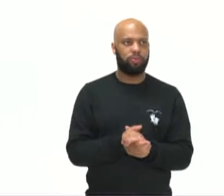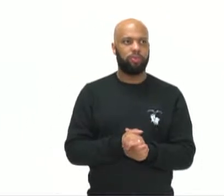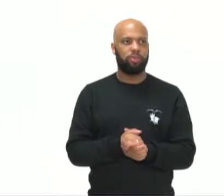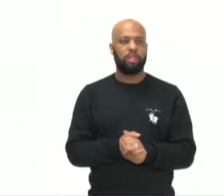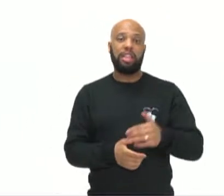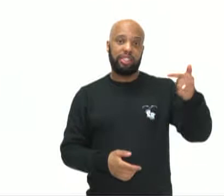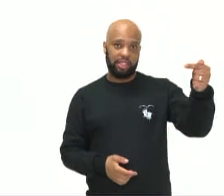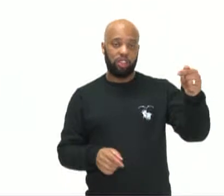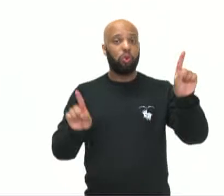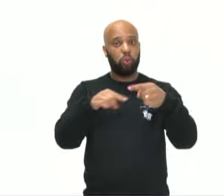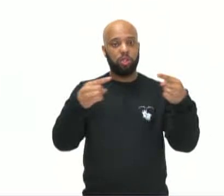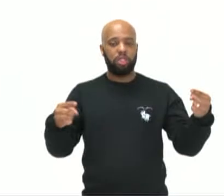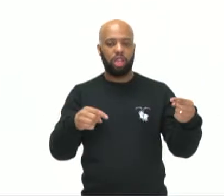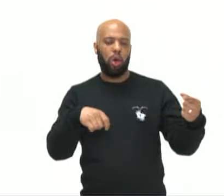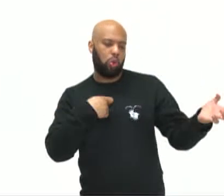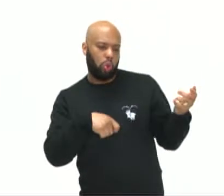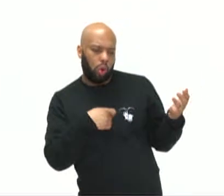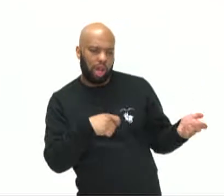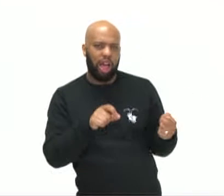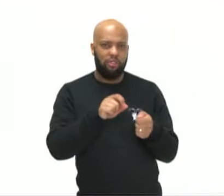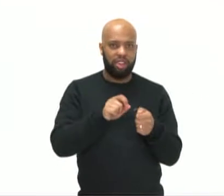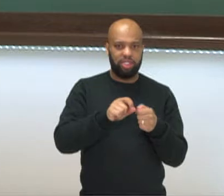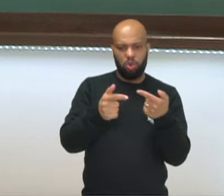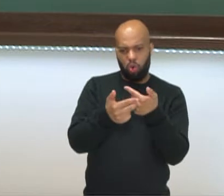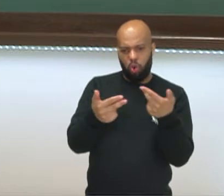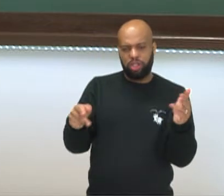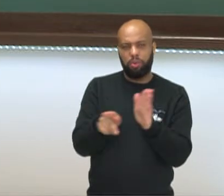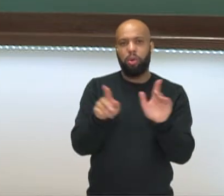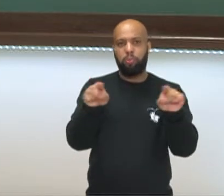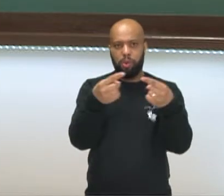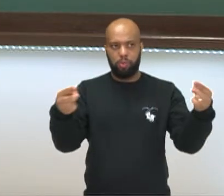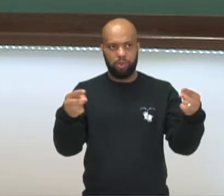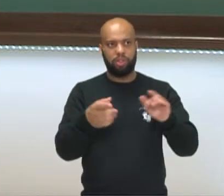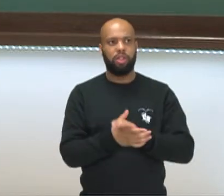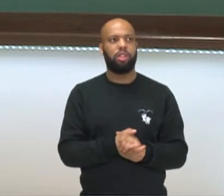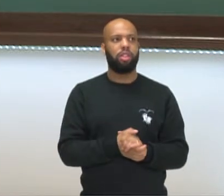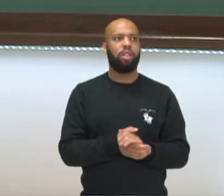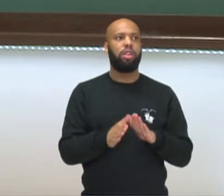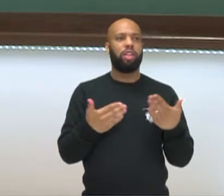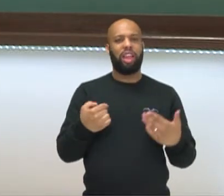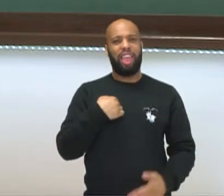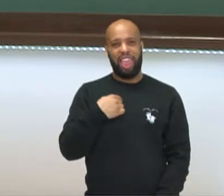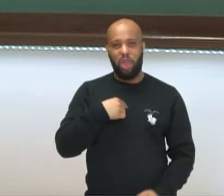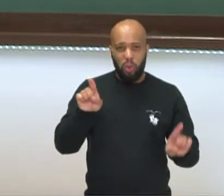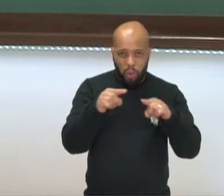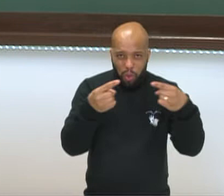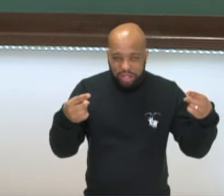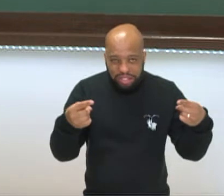para tocar, apreciar e compor padrões musicais. Essa do musical, gente, ó,